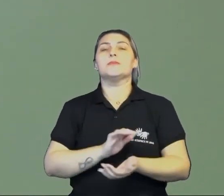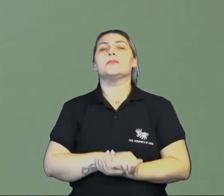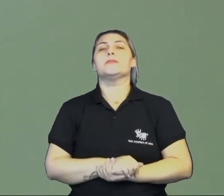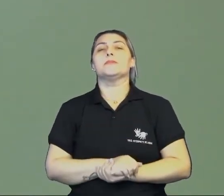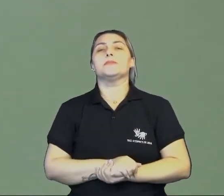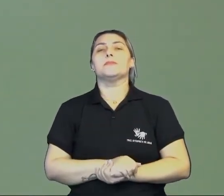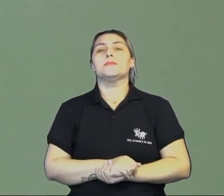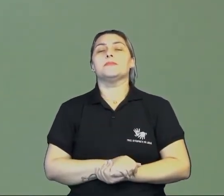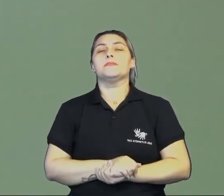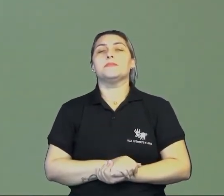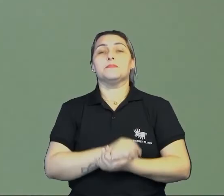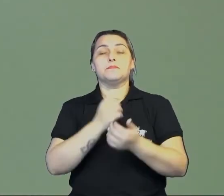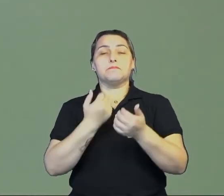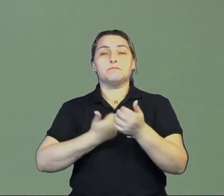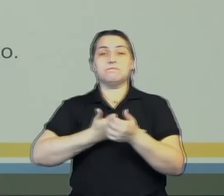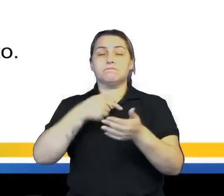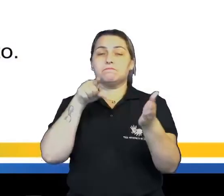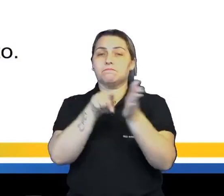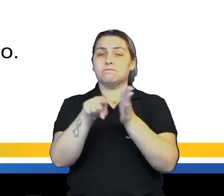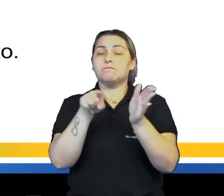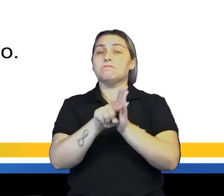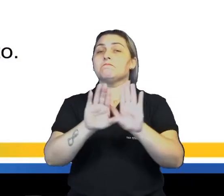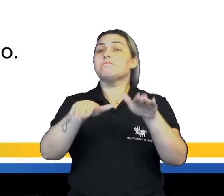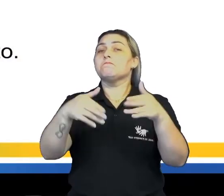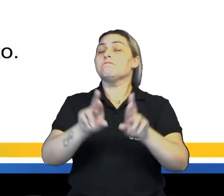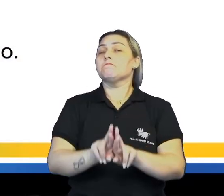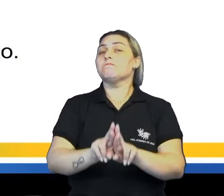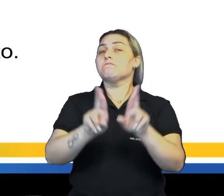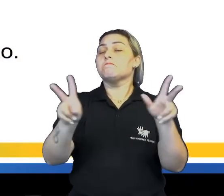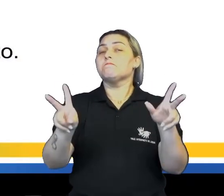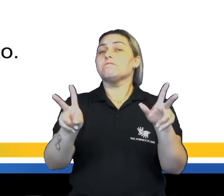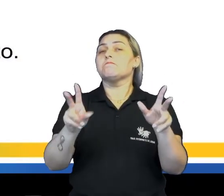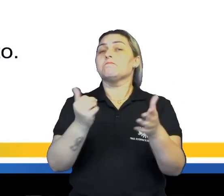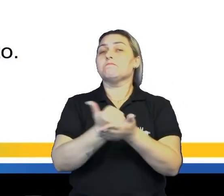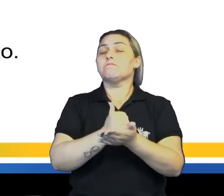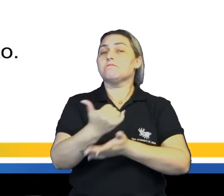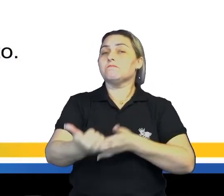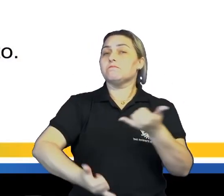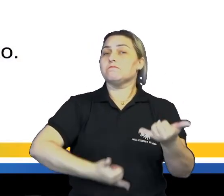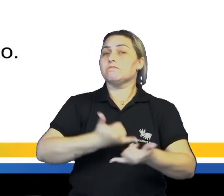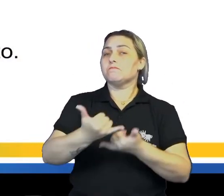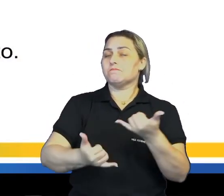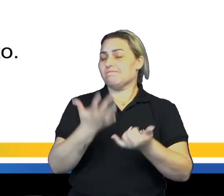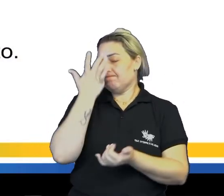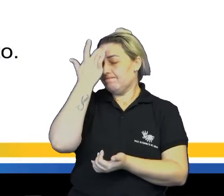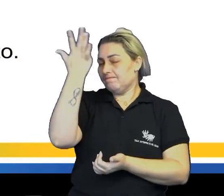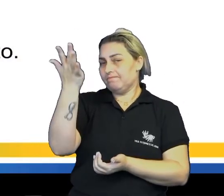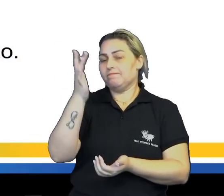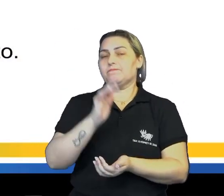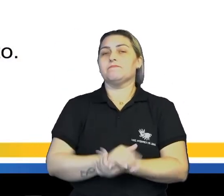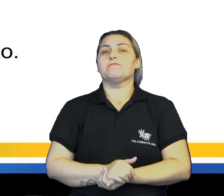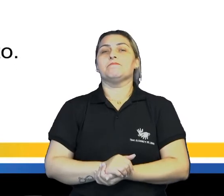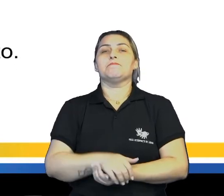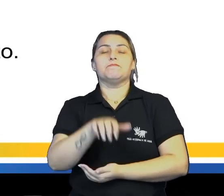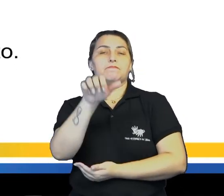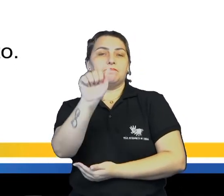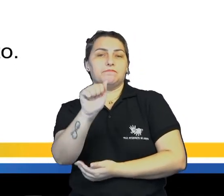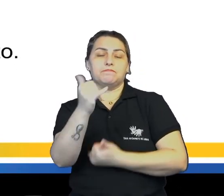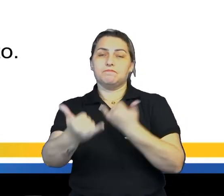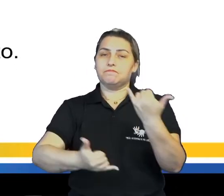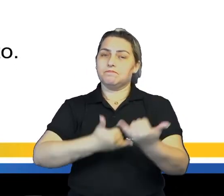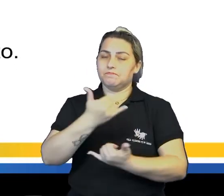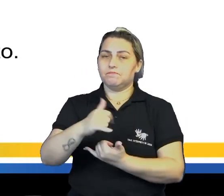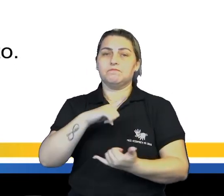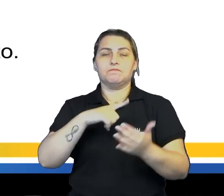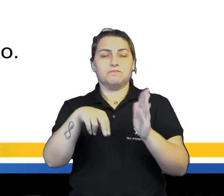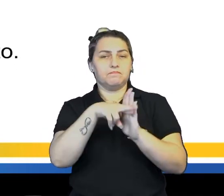exercitando. Primeira pergunta. Qual a diferença de jogo e brincadeira? Tá muito fácil, vamos lá. Alternativa A, brincadeira